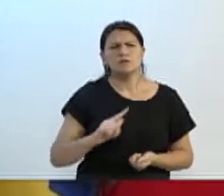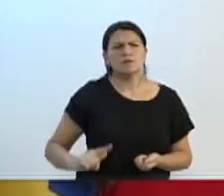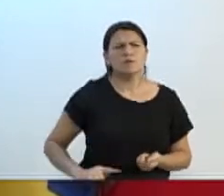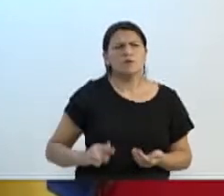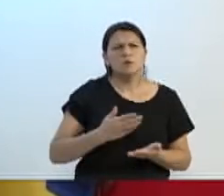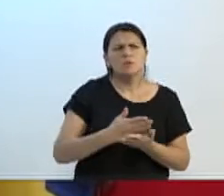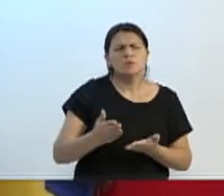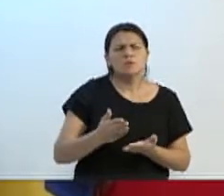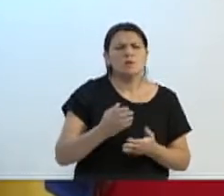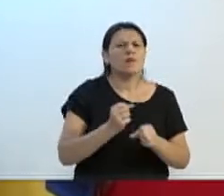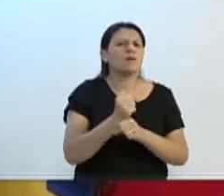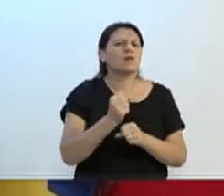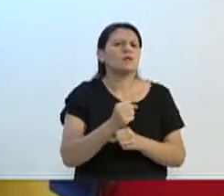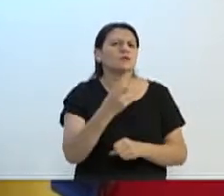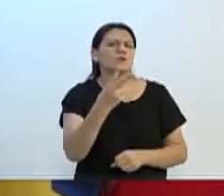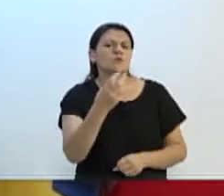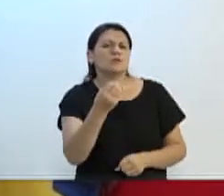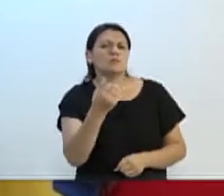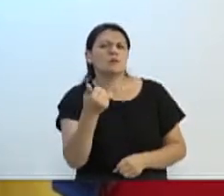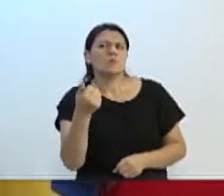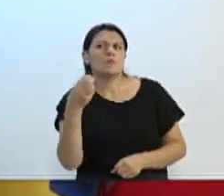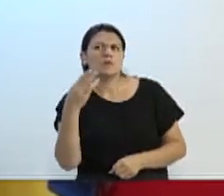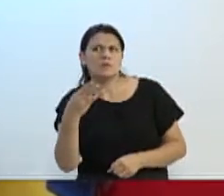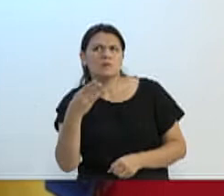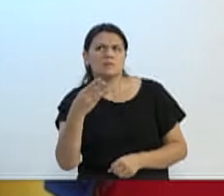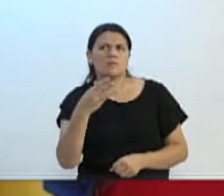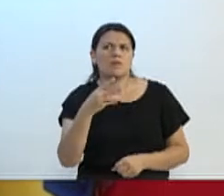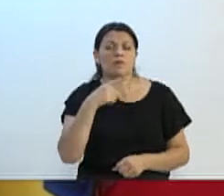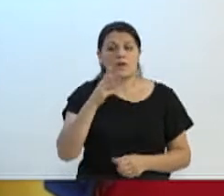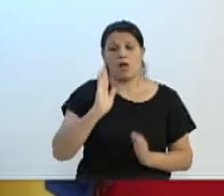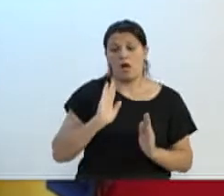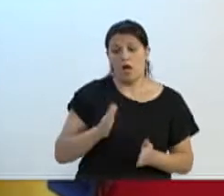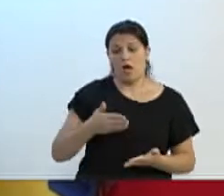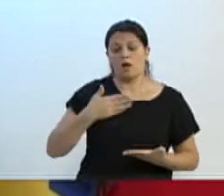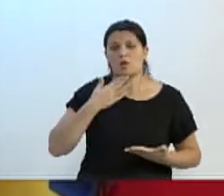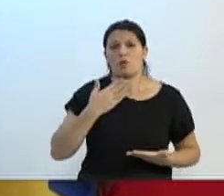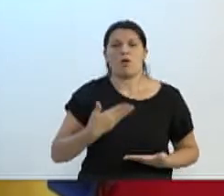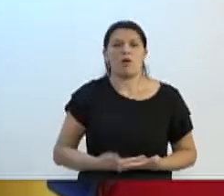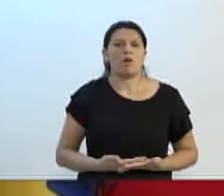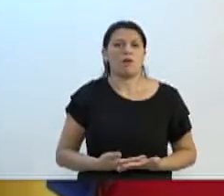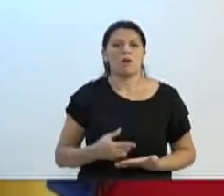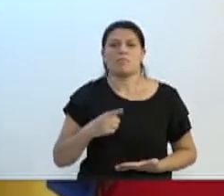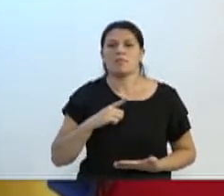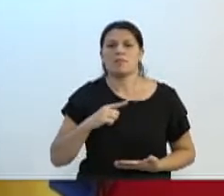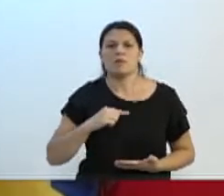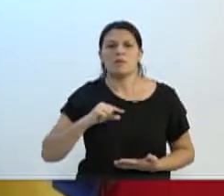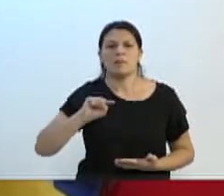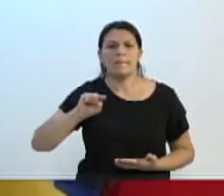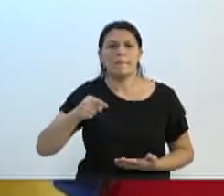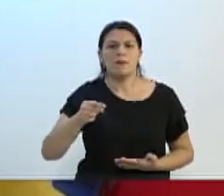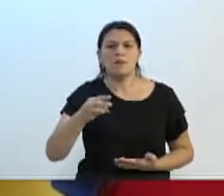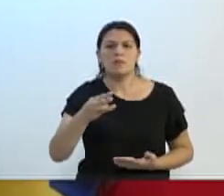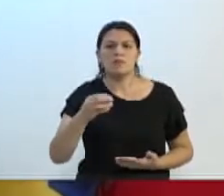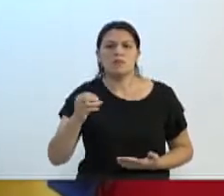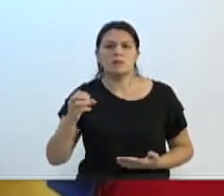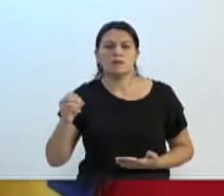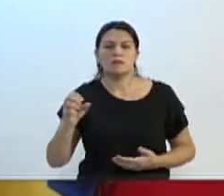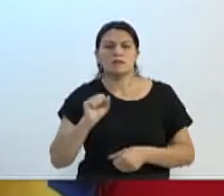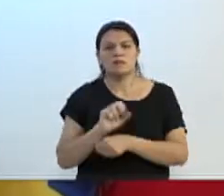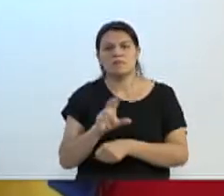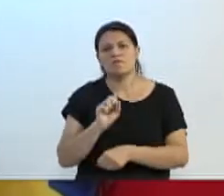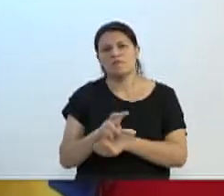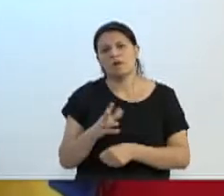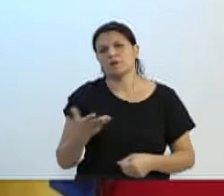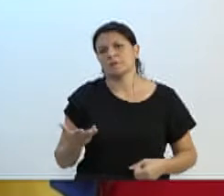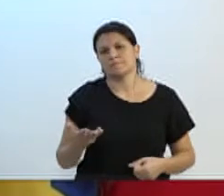2013. E não dá para dizer que agora foi surpreendido que tem 1.300 vagas existentes no município, né? E